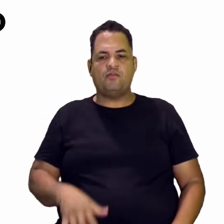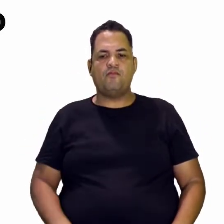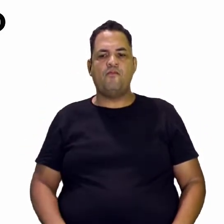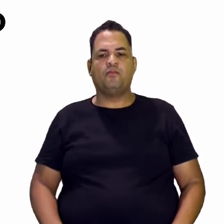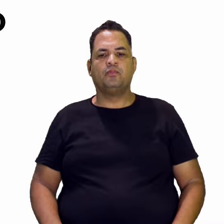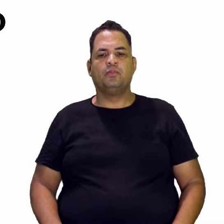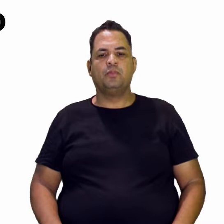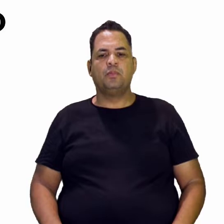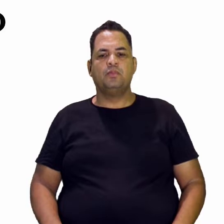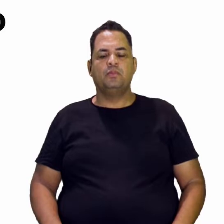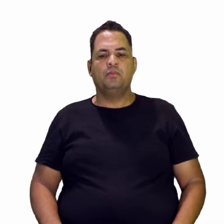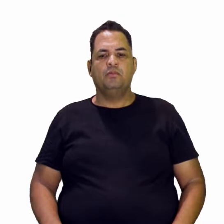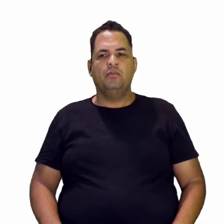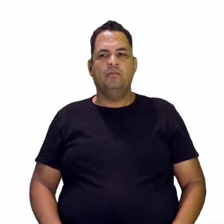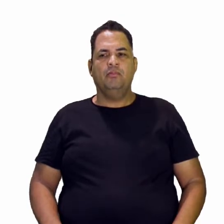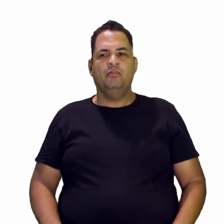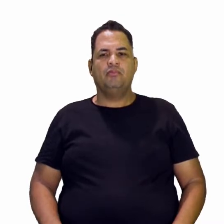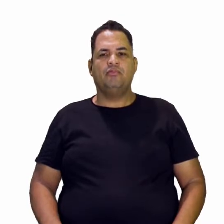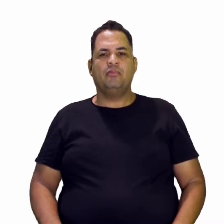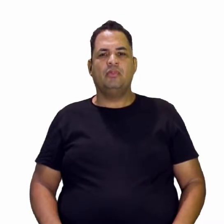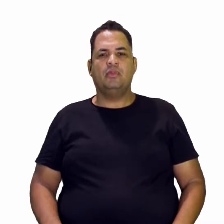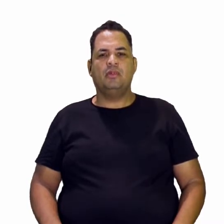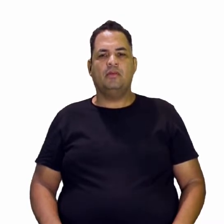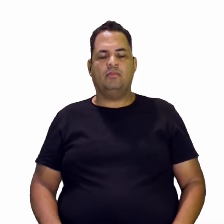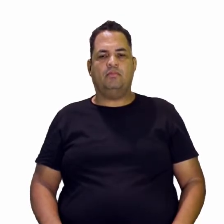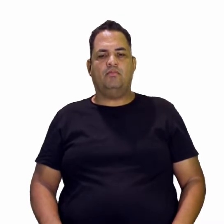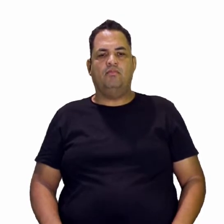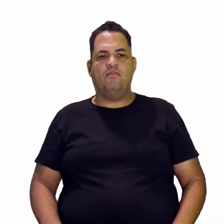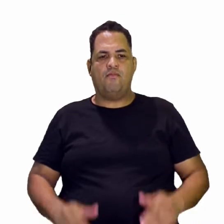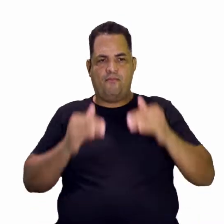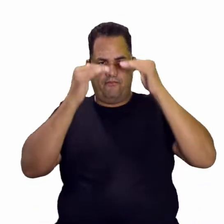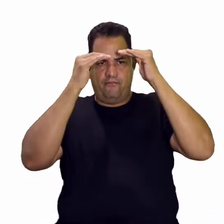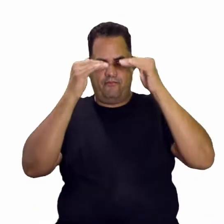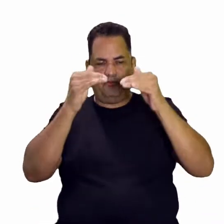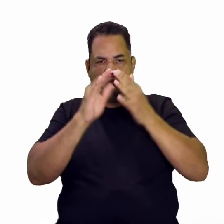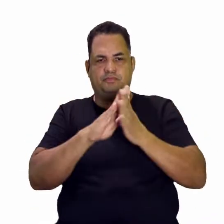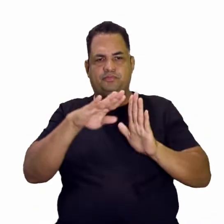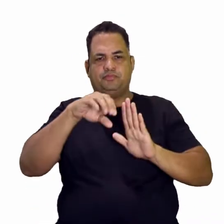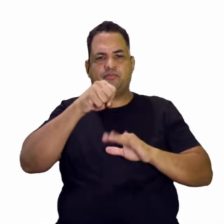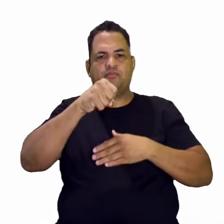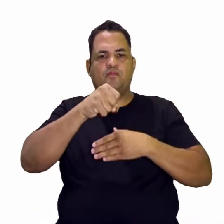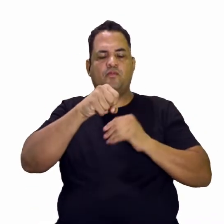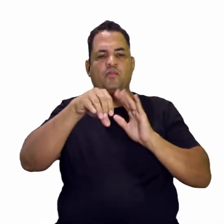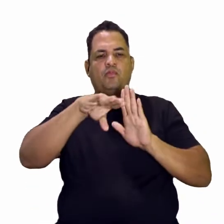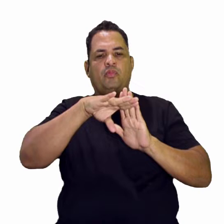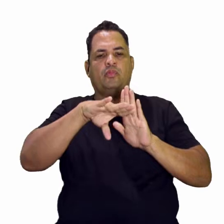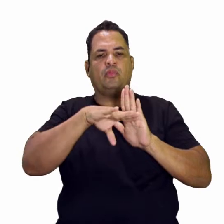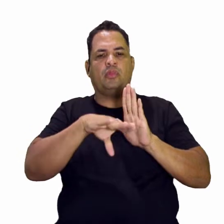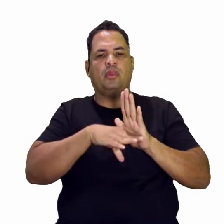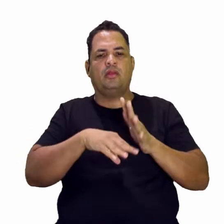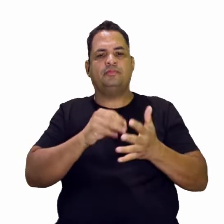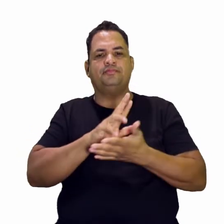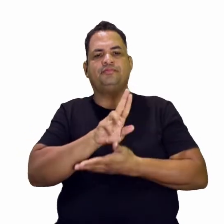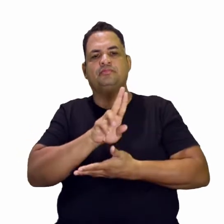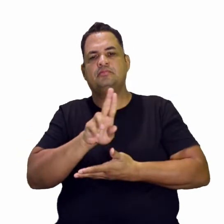para respeitar essa classificação, a gente tem, então, a